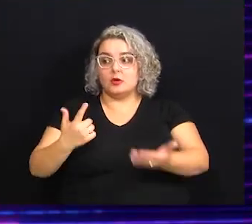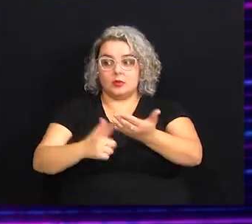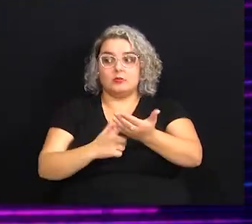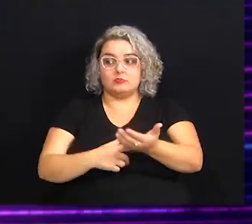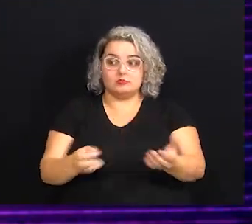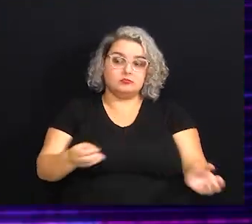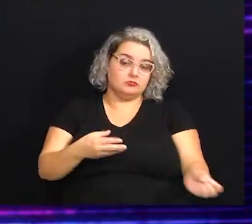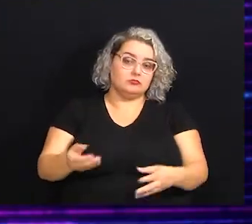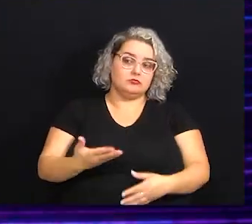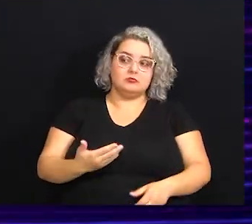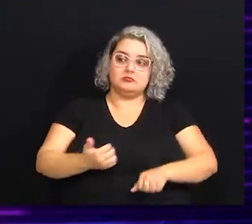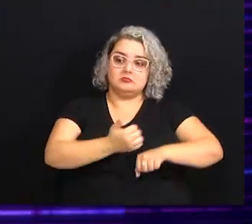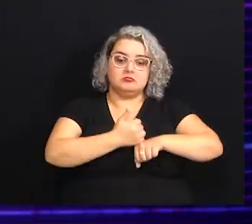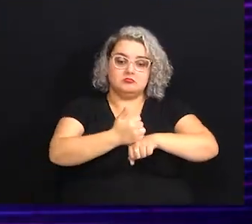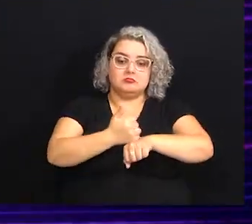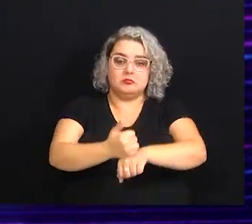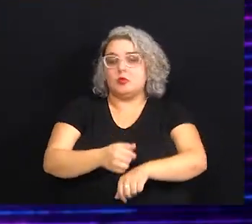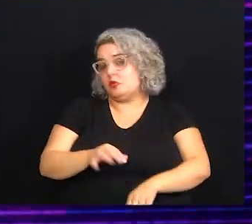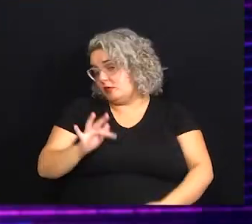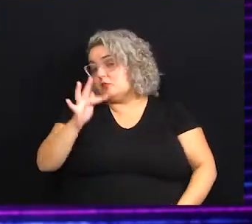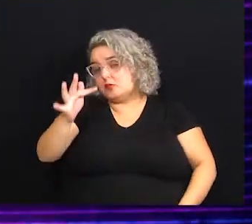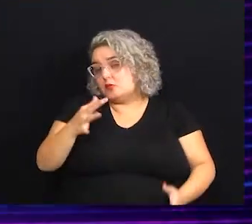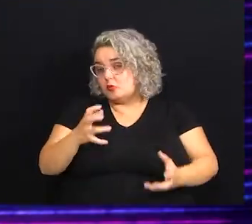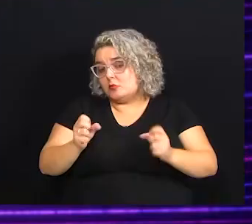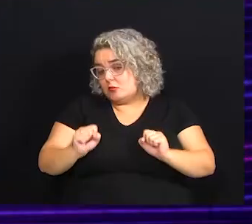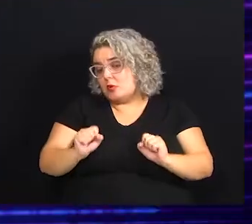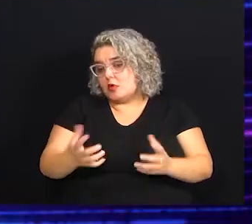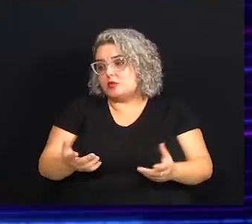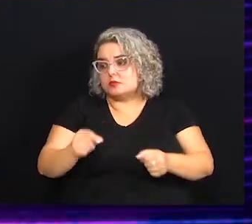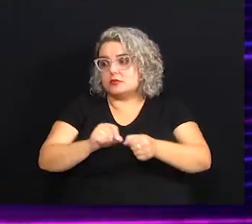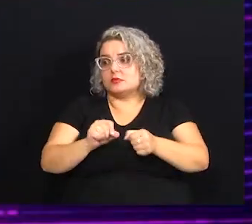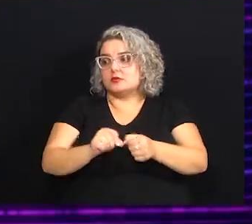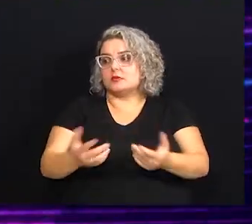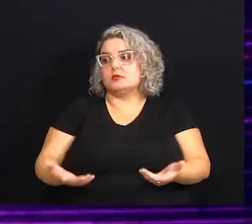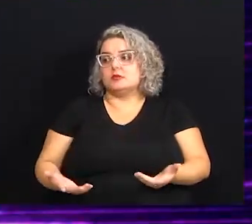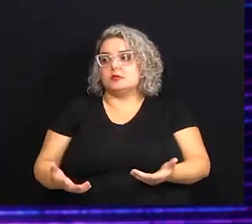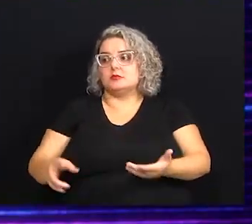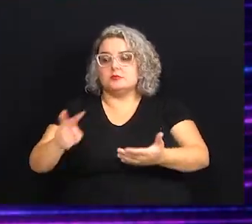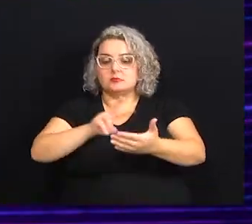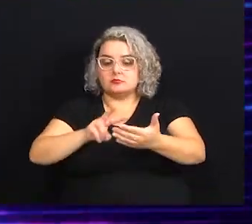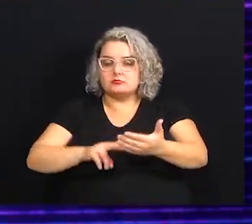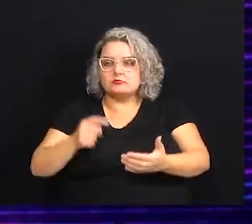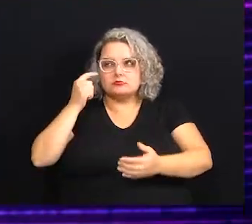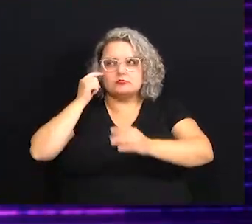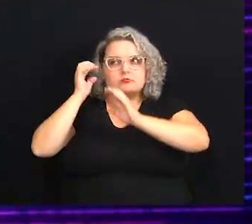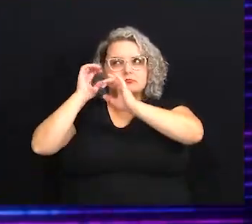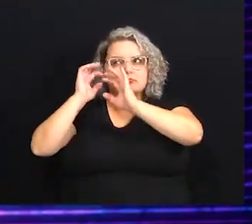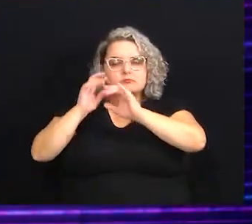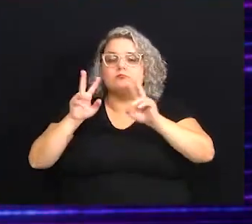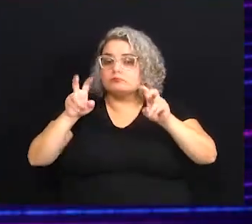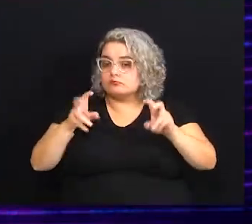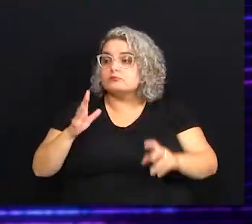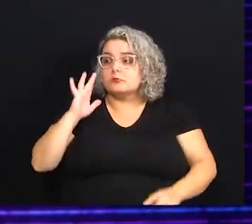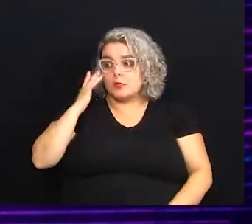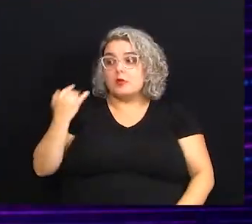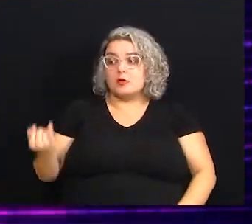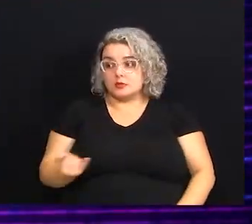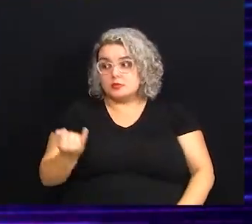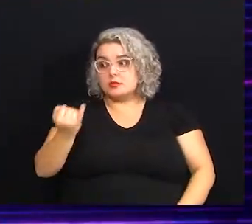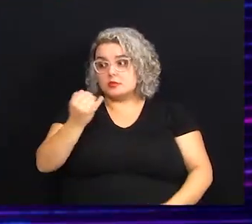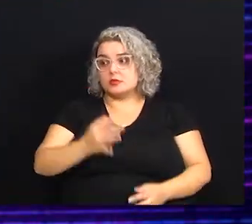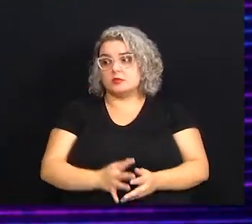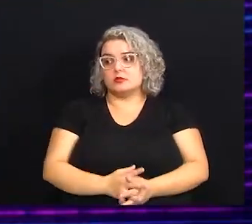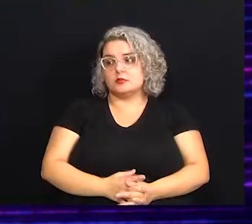uma possível carreira que eu posso trilhar algum dia. E só dos meus leitores terem sido levados a pensar sobre esse assunto, que eu acho que é de suma